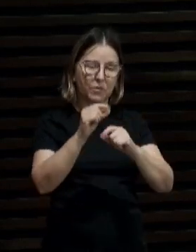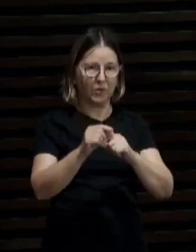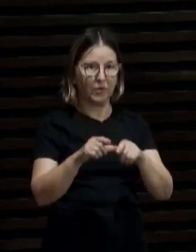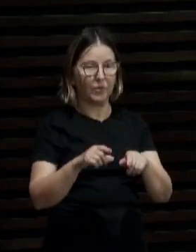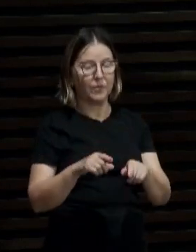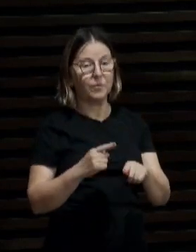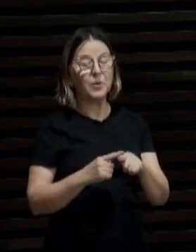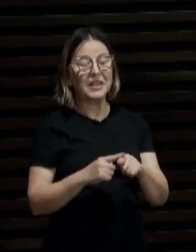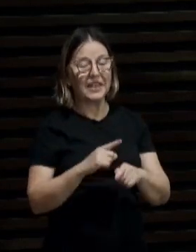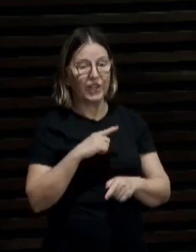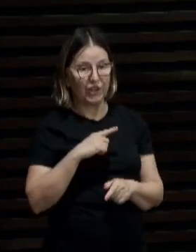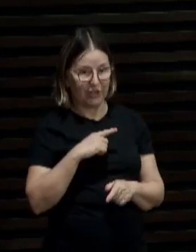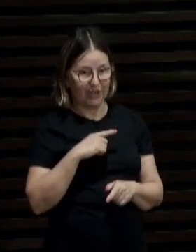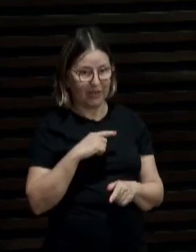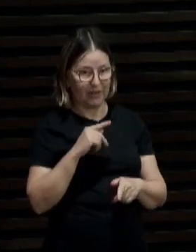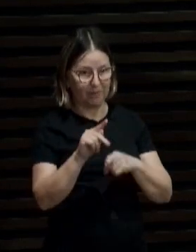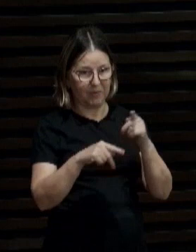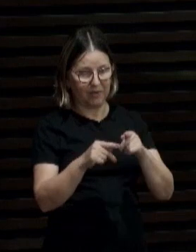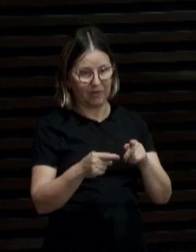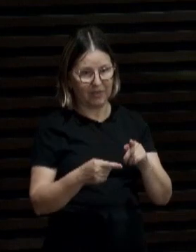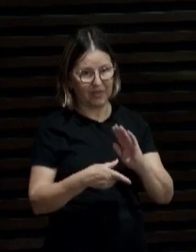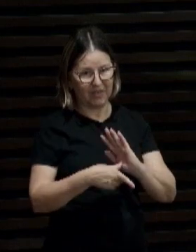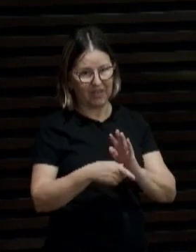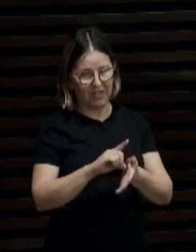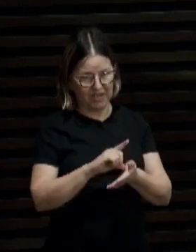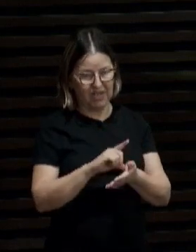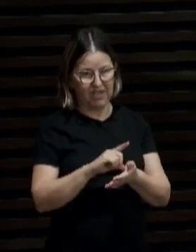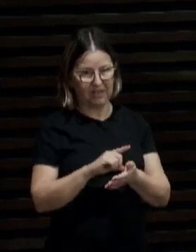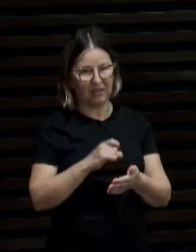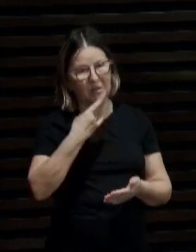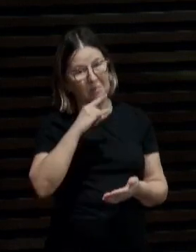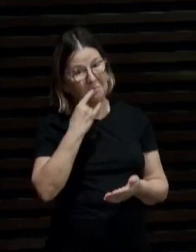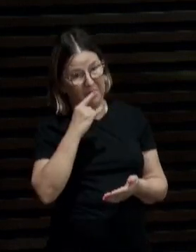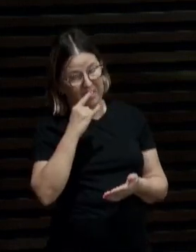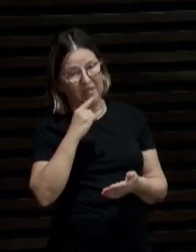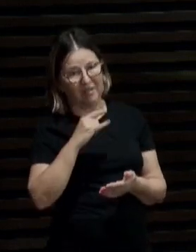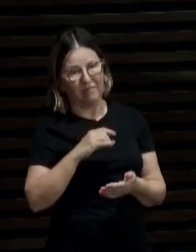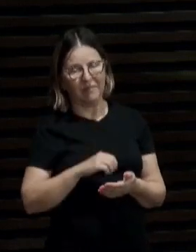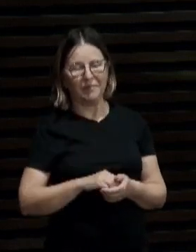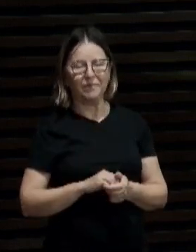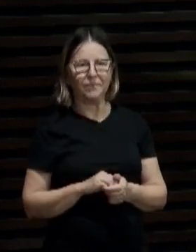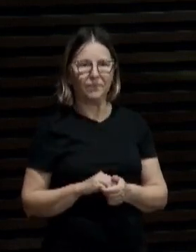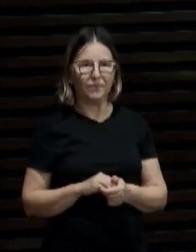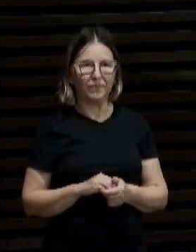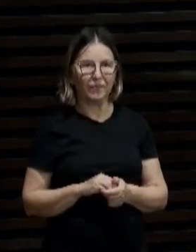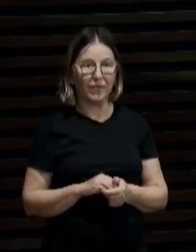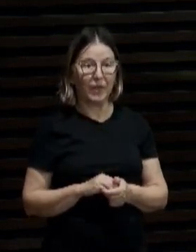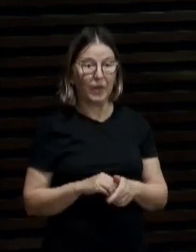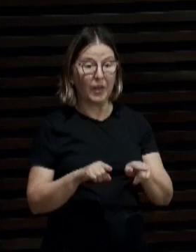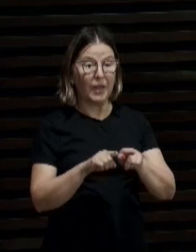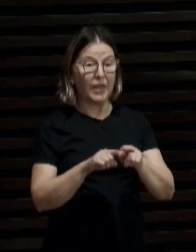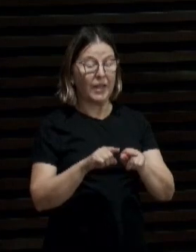e ainda gostavam de exagerar, né? E aí Paulo, é uma mensagem pastoral, esses irmãos, não vos